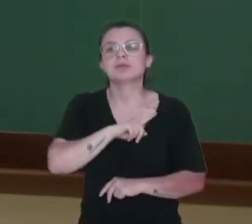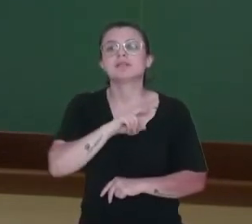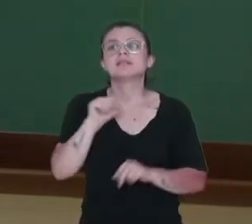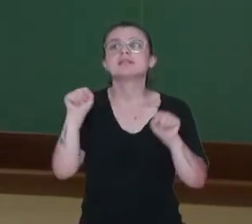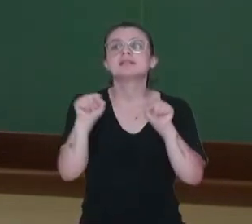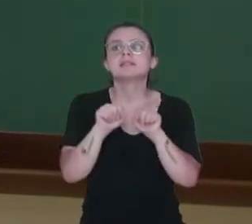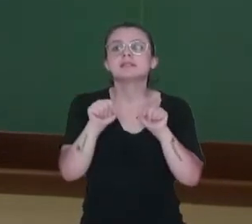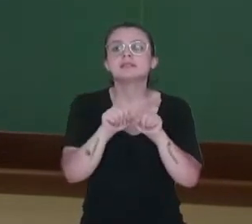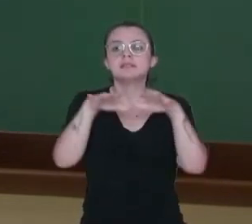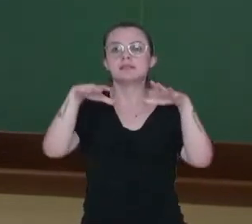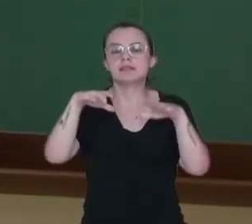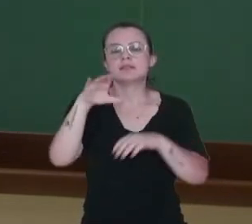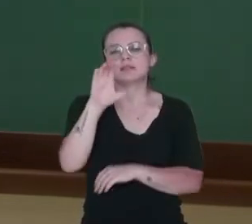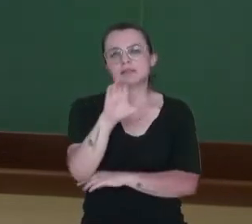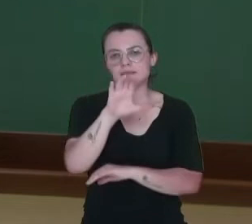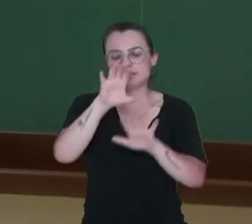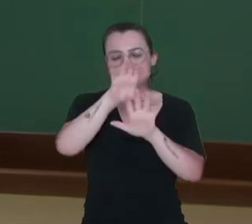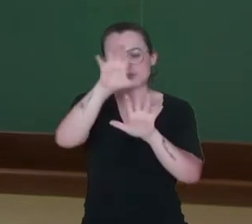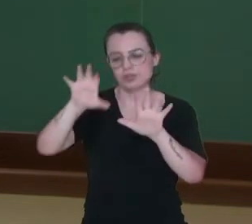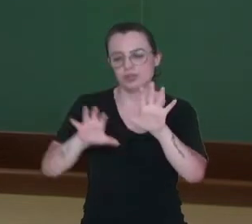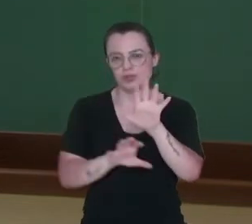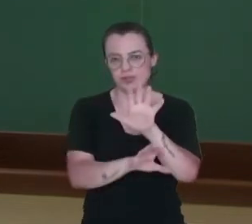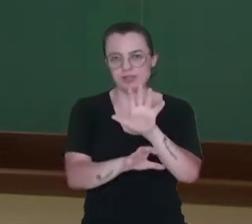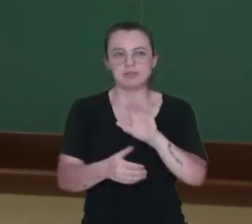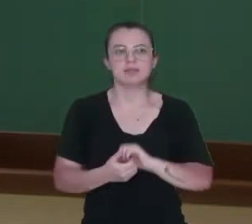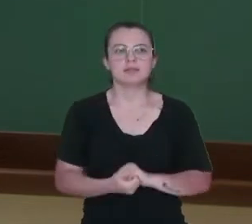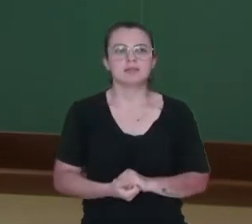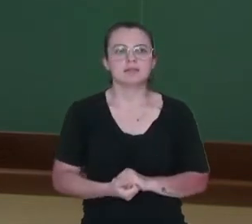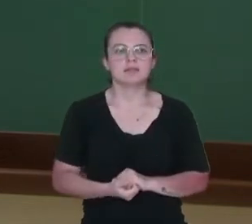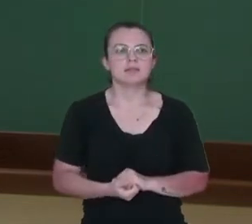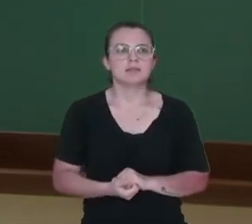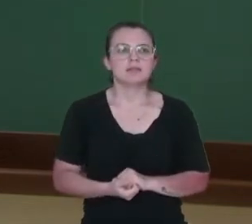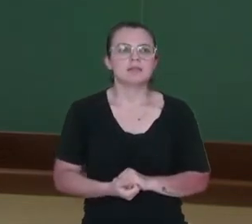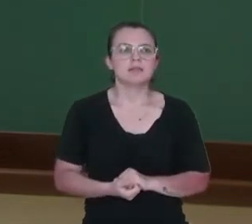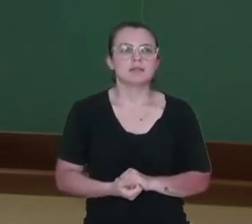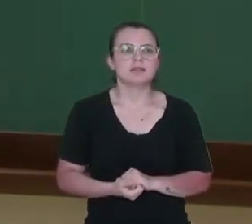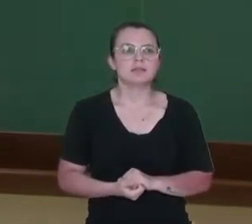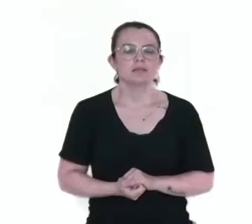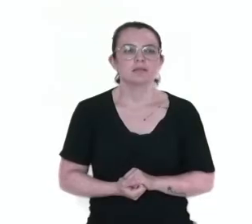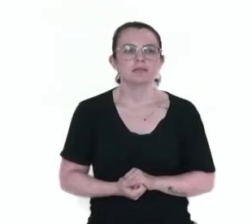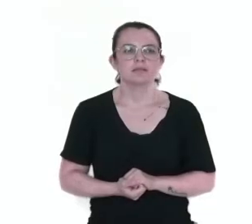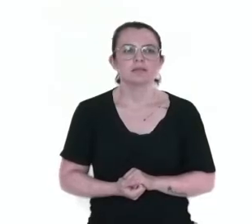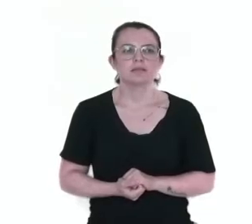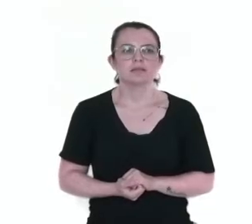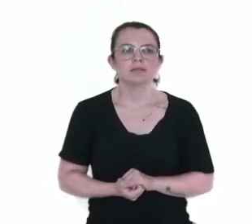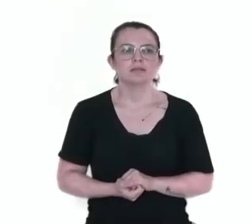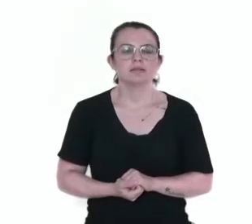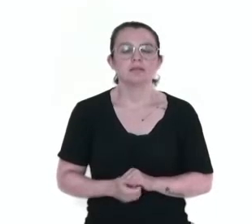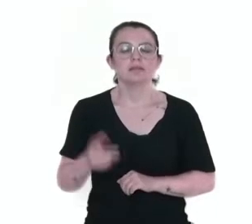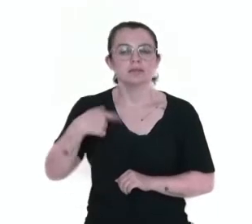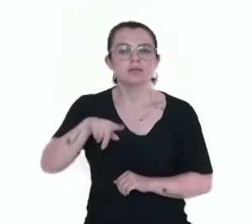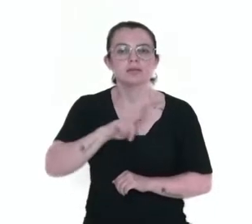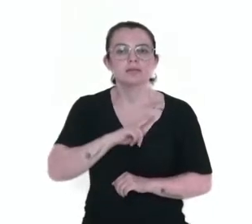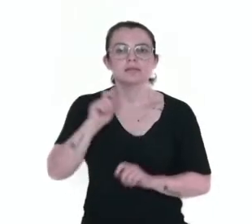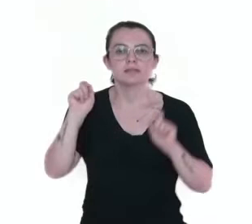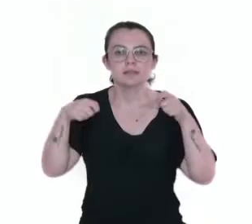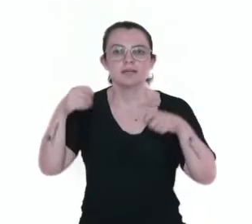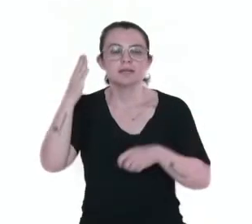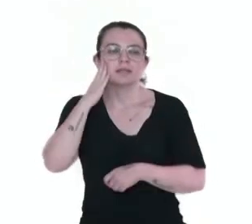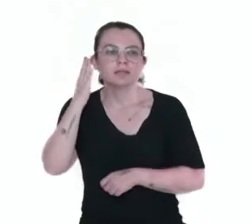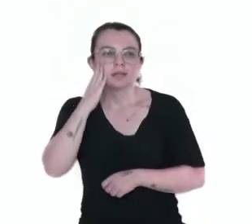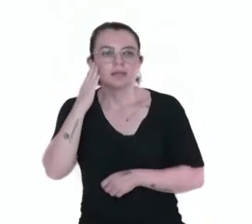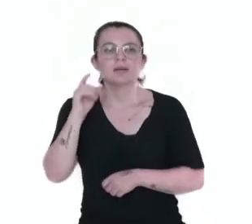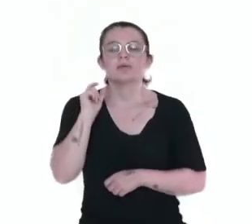a criação dessas regiões ali. E como finalidade ali, compreender, né, as características